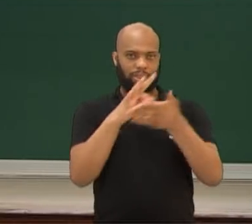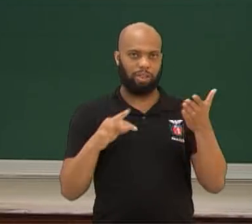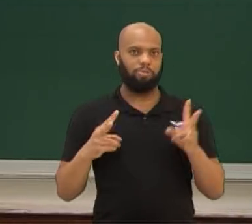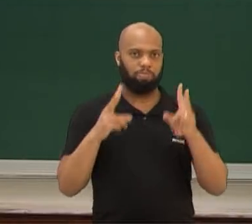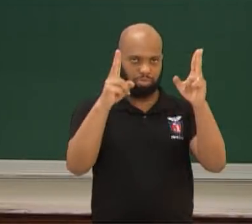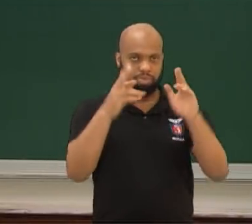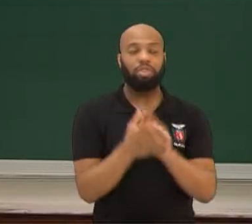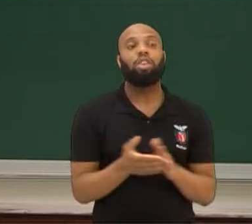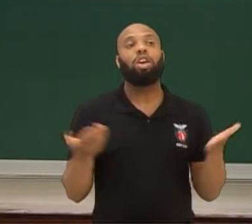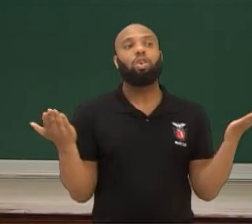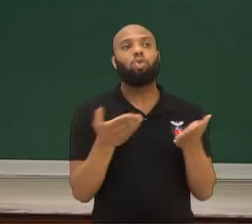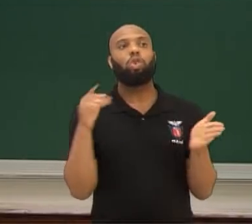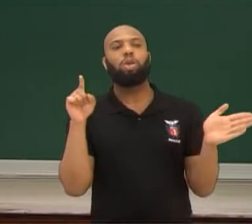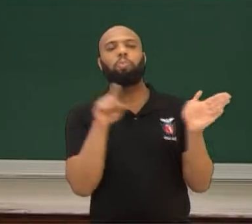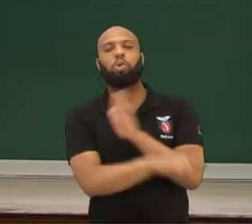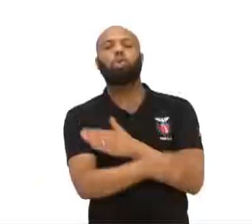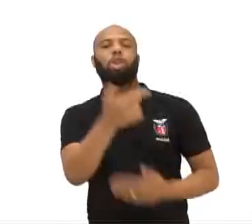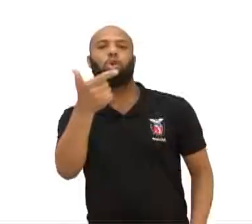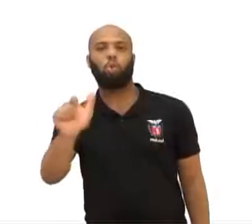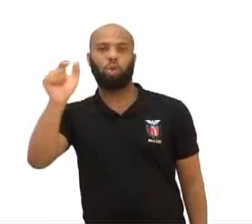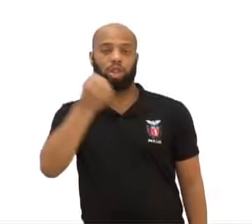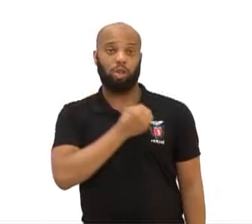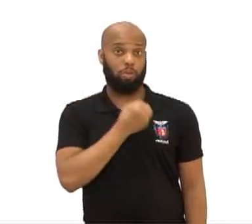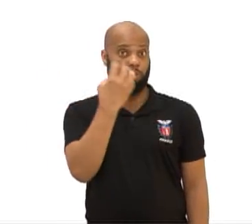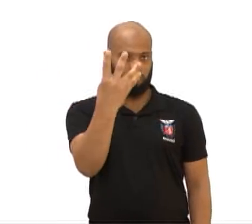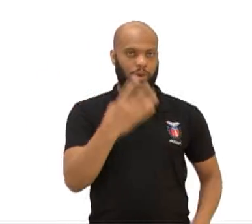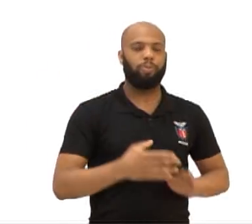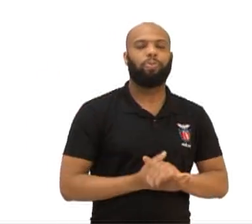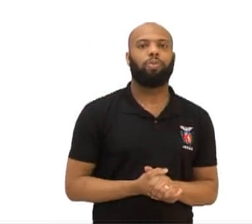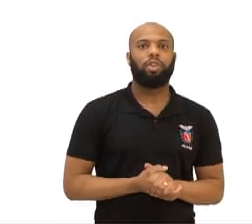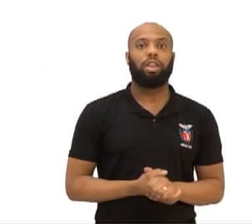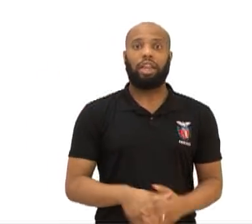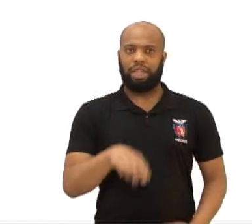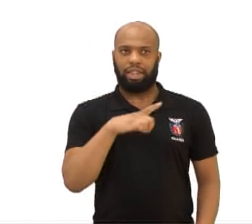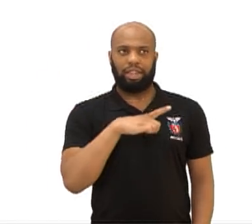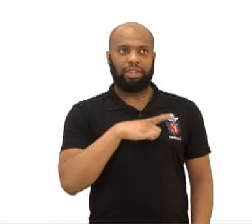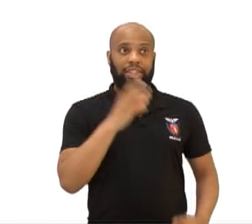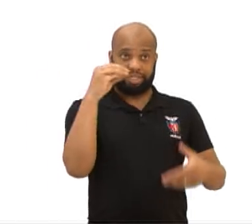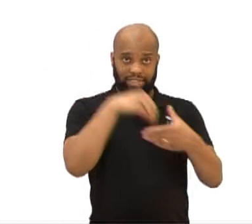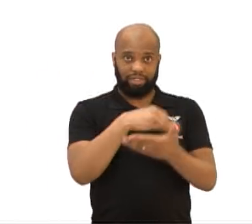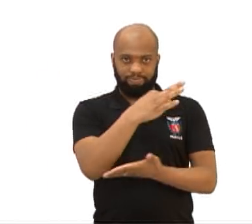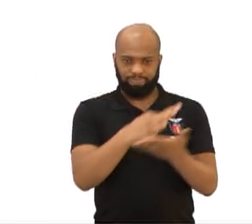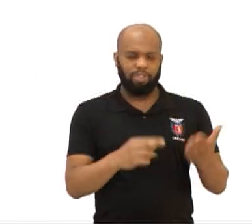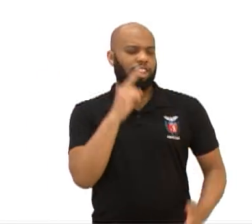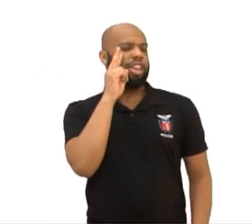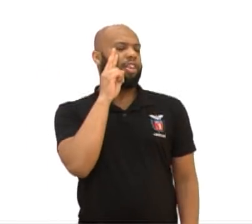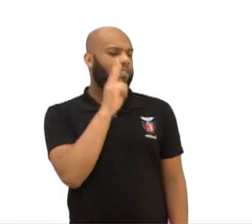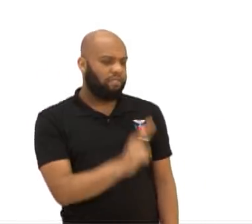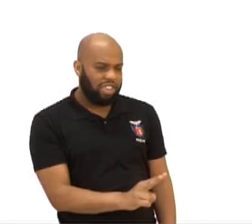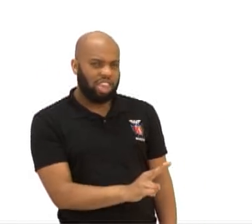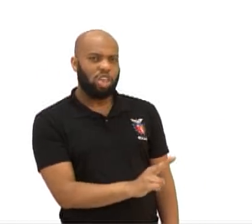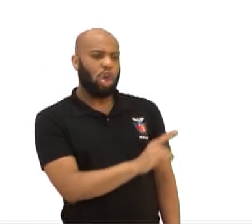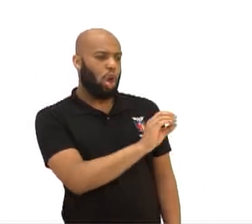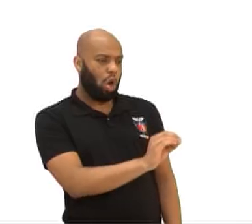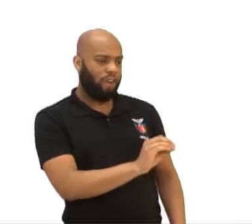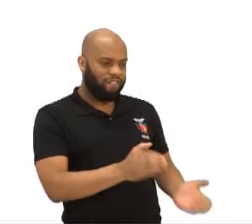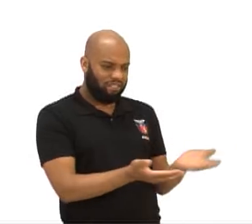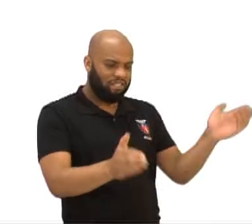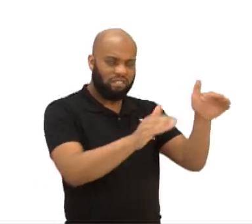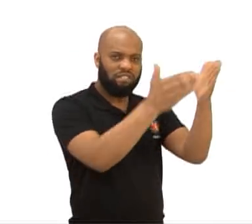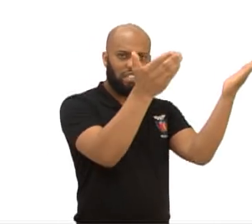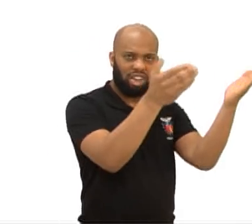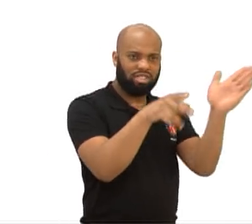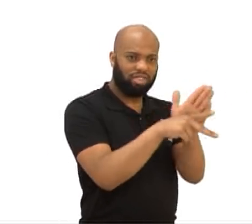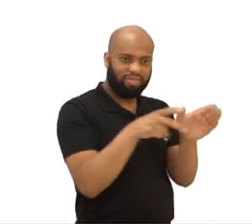mais exercício agora, galera. Olhem lá o exercício 4. Ainda nesse fragmento, vi um vaso de louça vidrada.